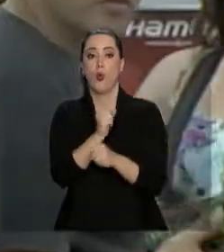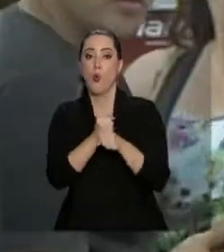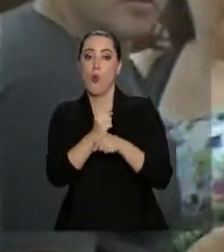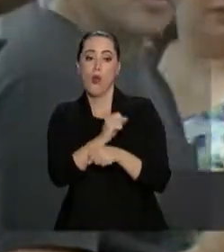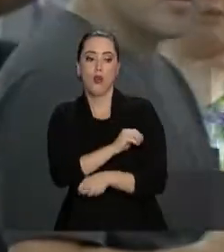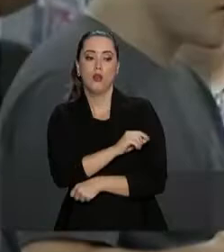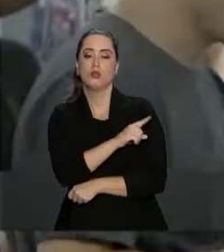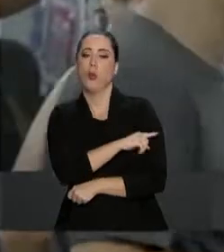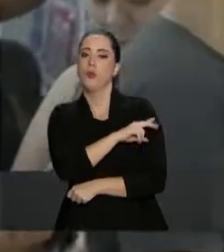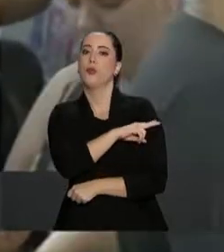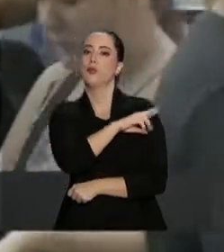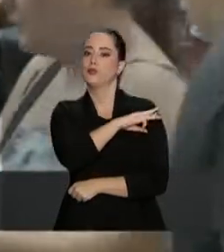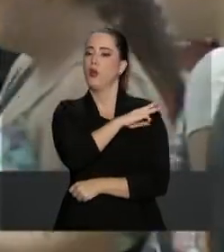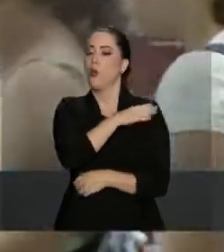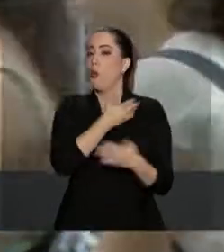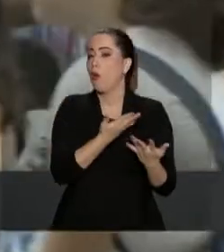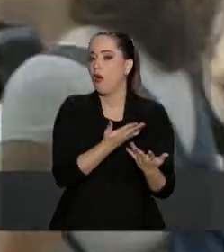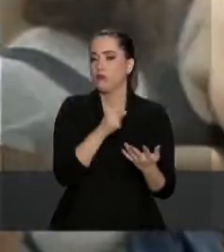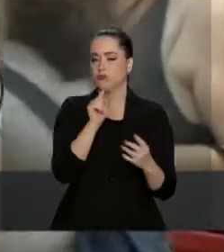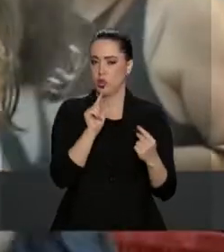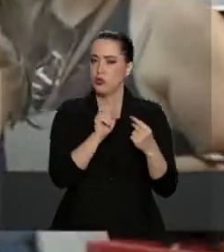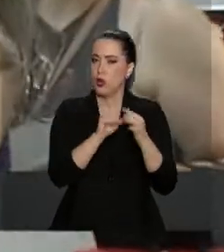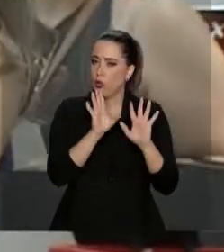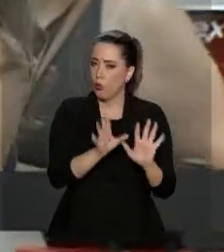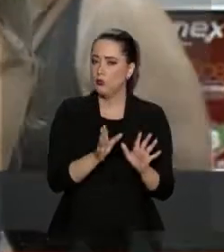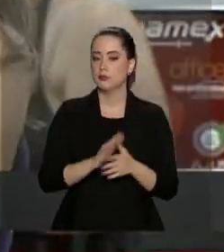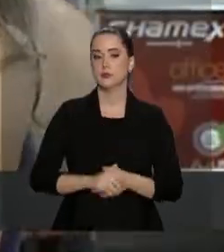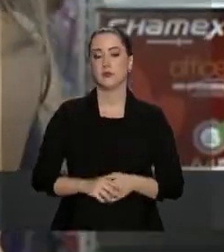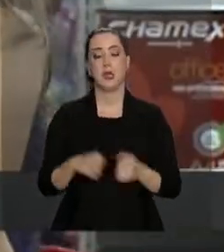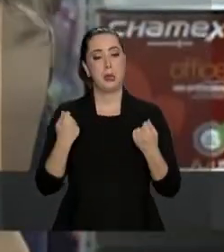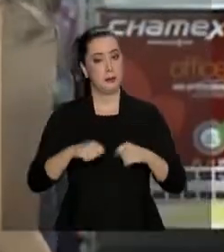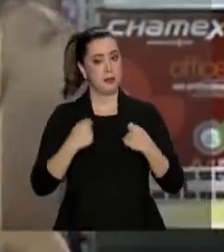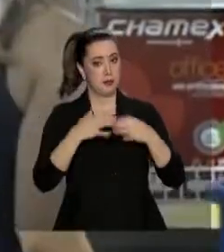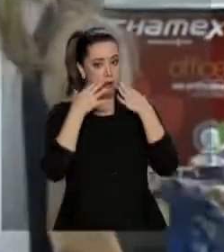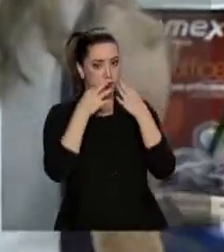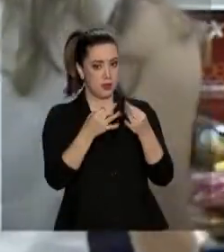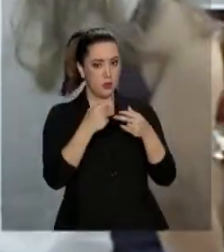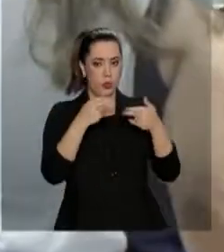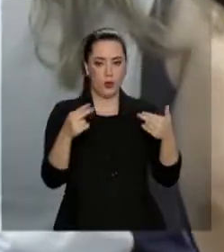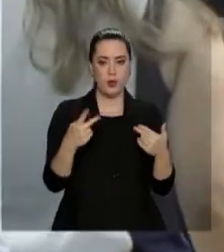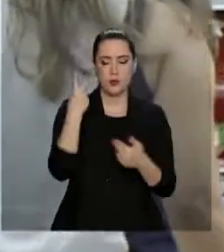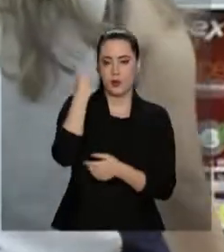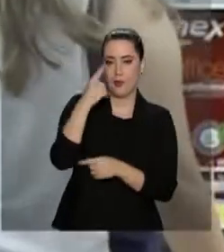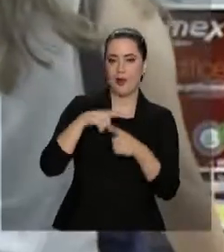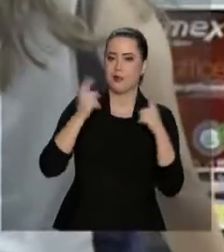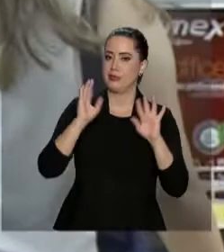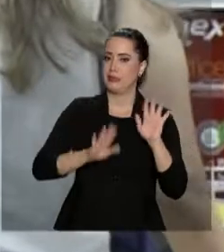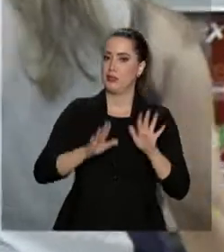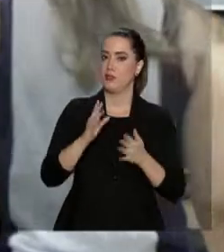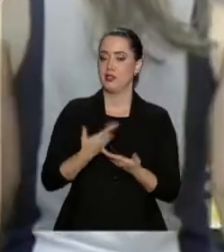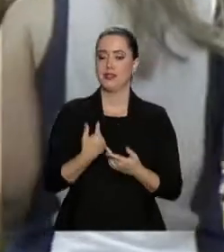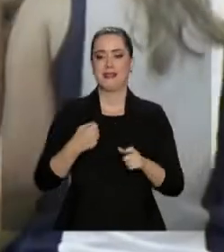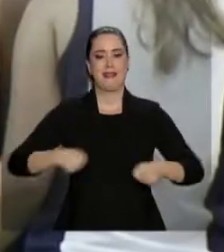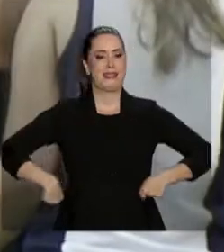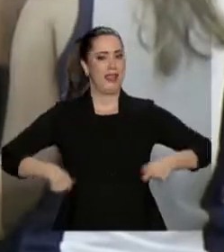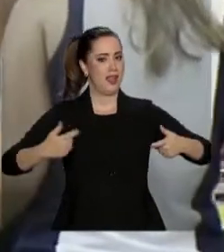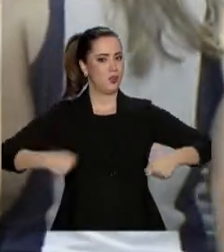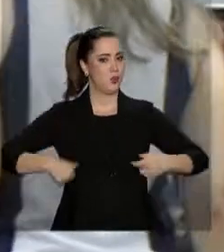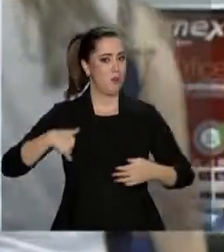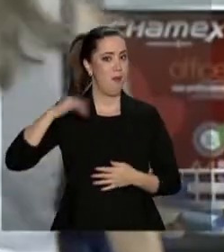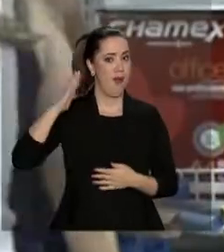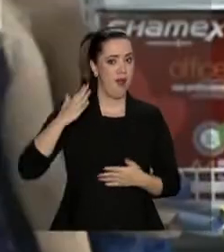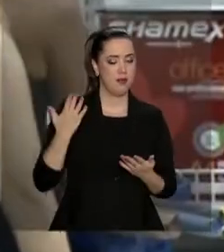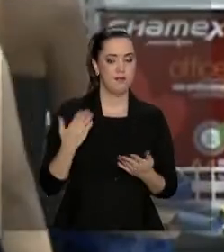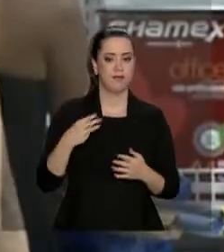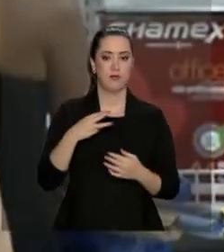os pais devem ficar atentos nessa época do ano para algumas situações que são comuns, mas que podem gerar cobranças e despesas. O Ministério